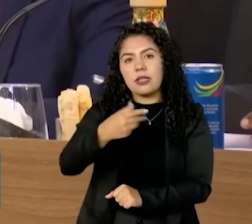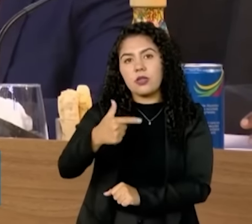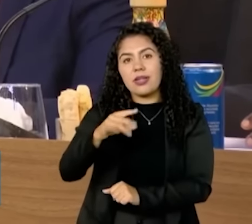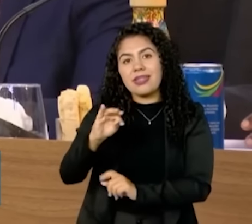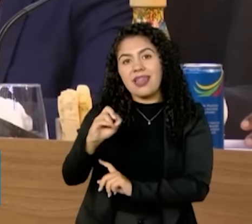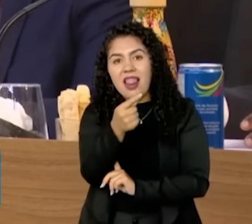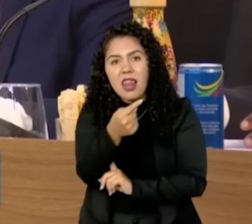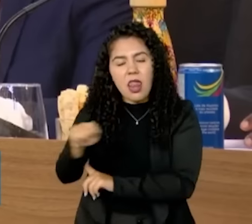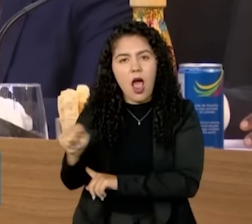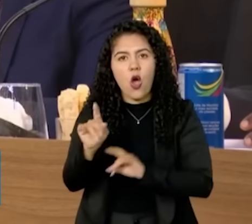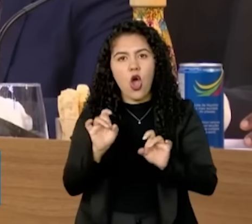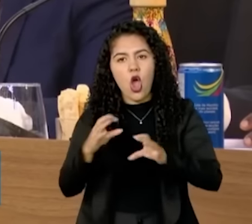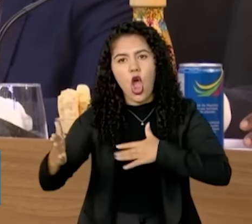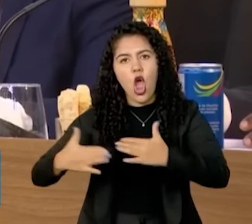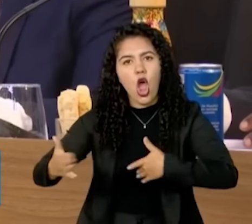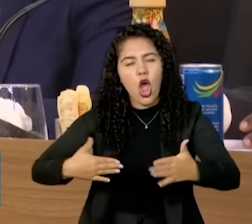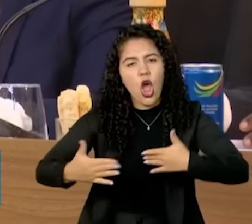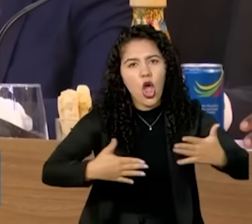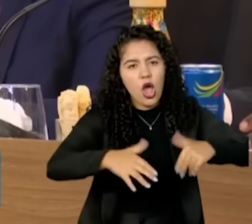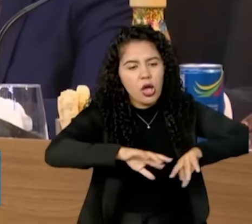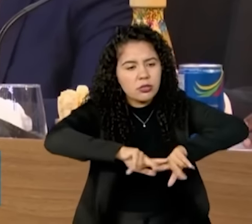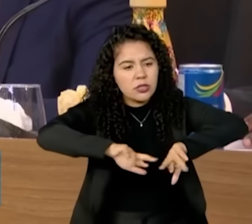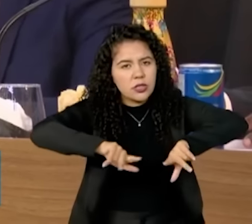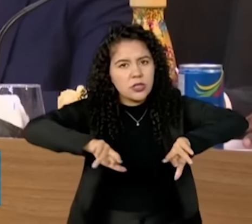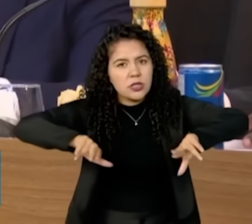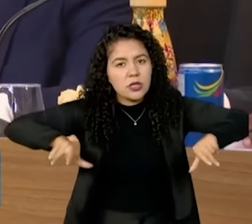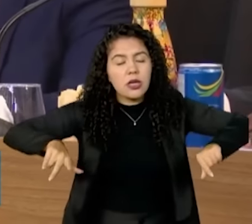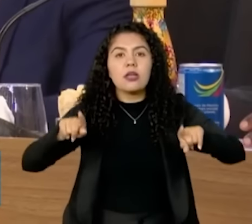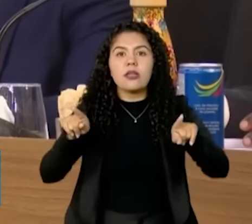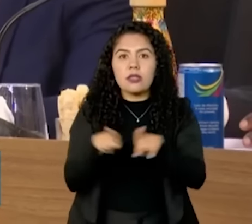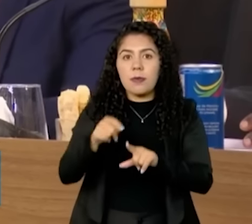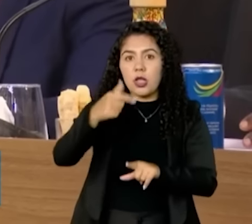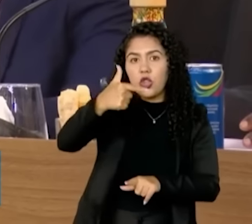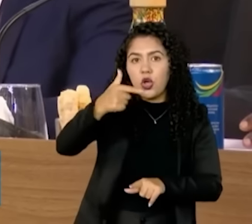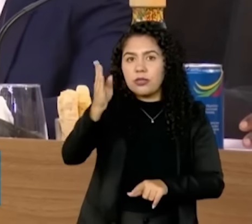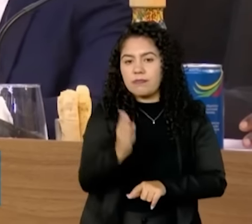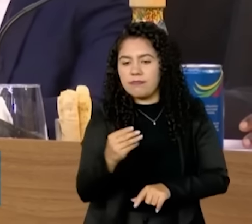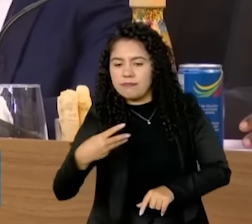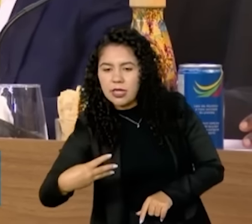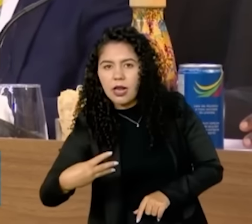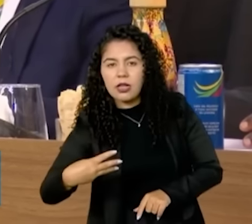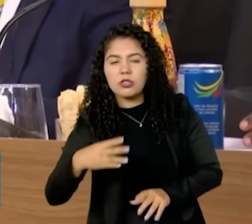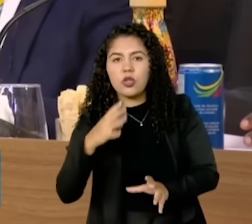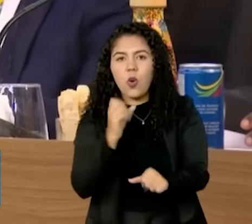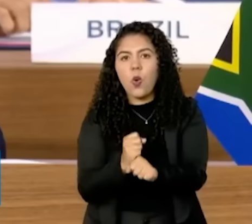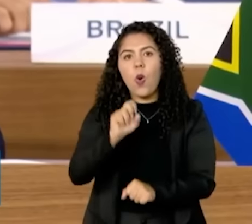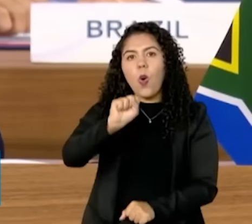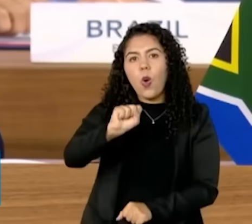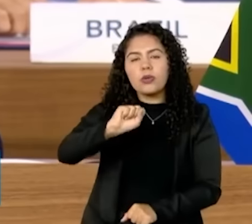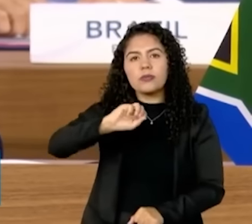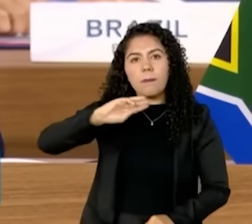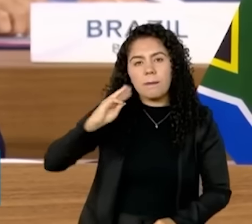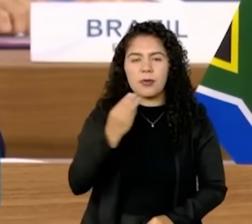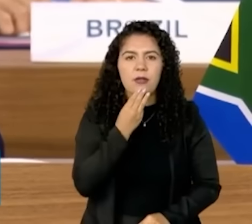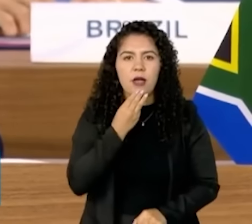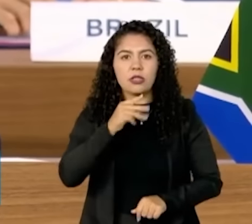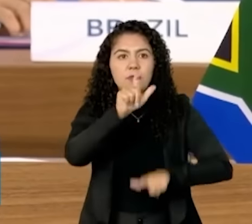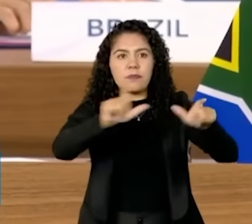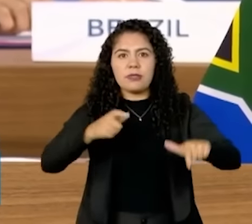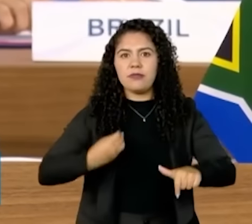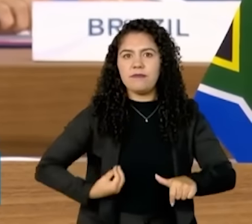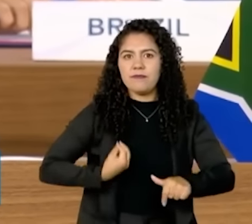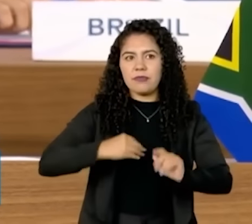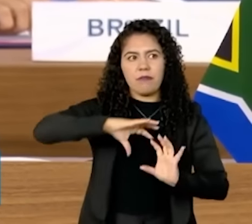do comércio de bens e serviços e 2/3 dos 8 bilhões de habitantes do planeta